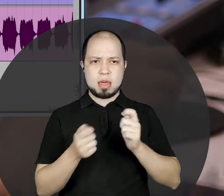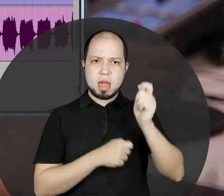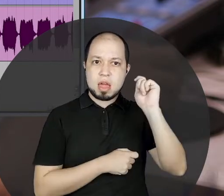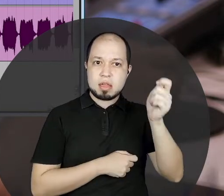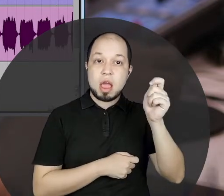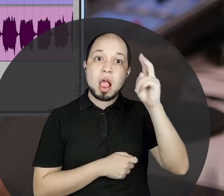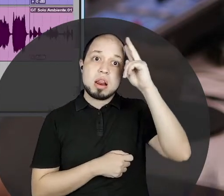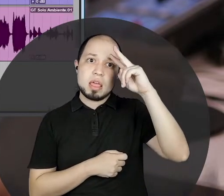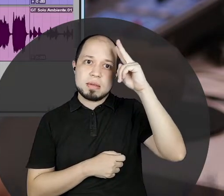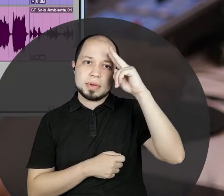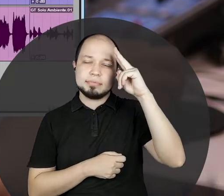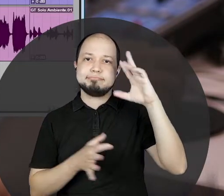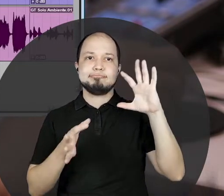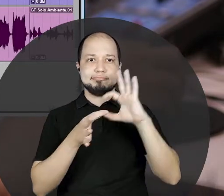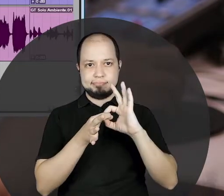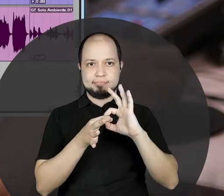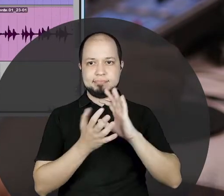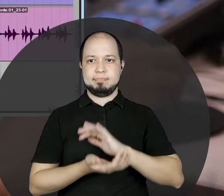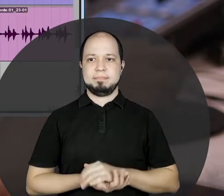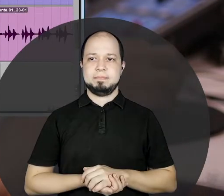De um tempo, espaço inóspito.